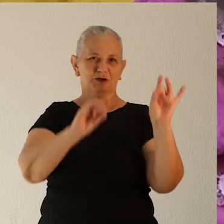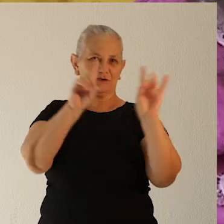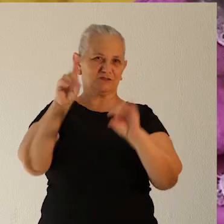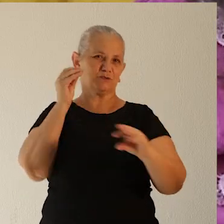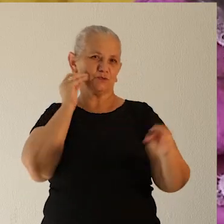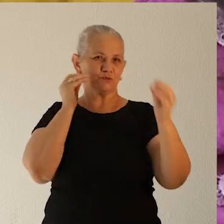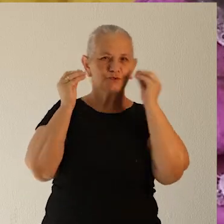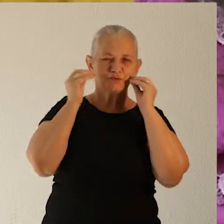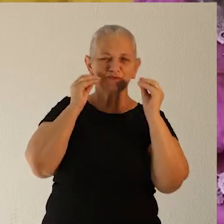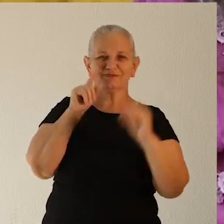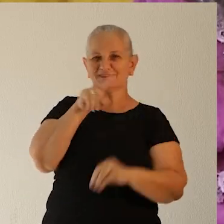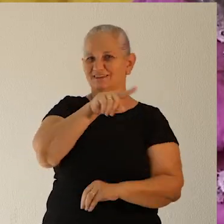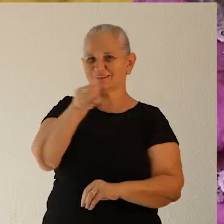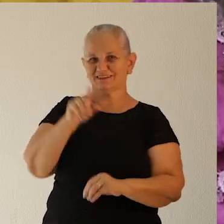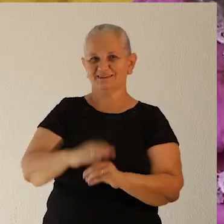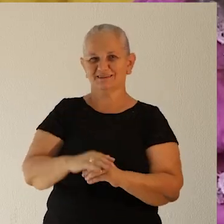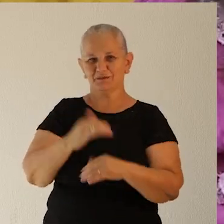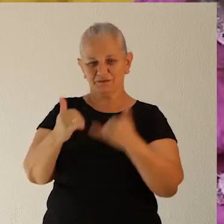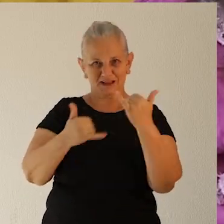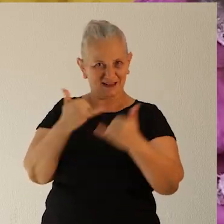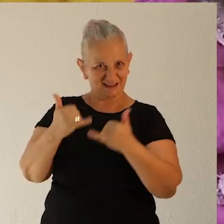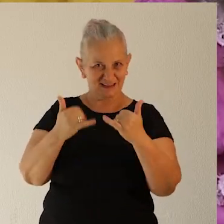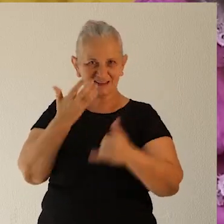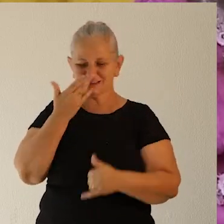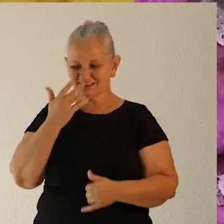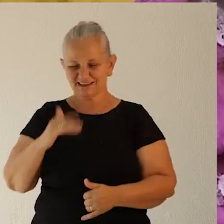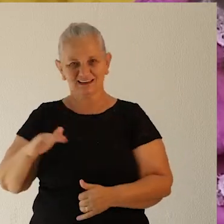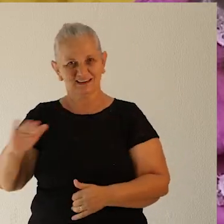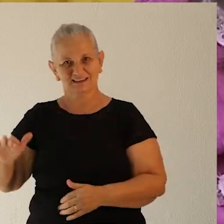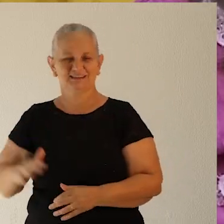A gente vai fechar com brincadeiras de criança, tá?